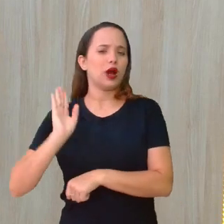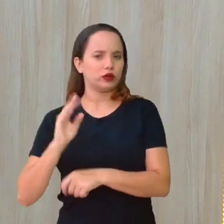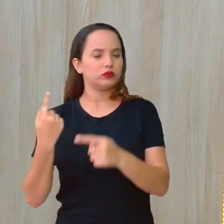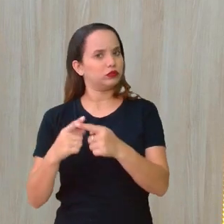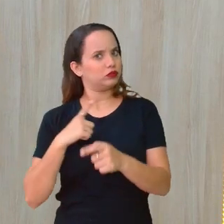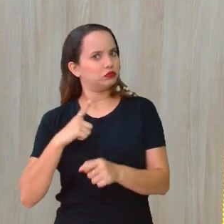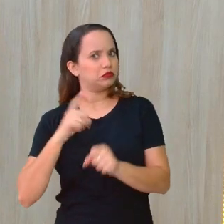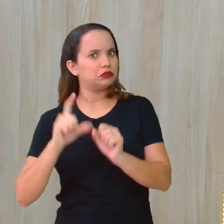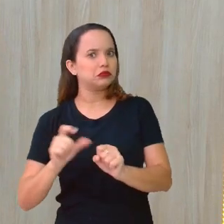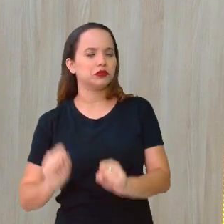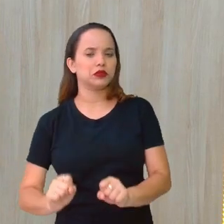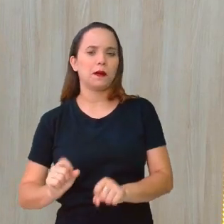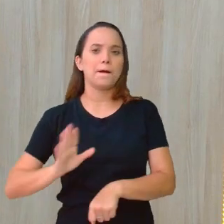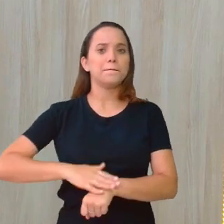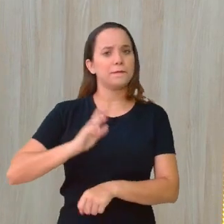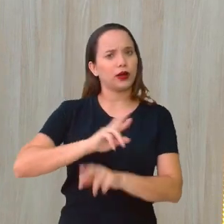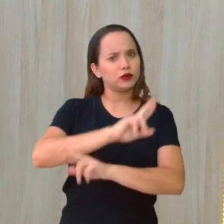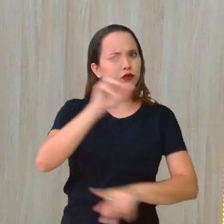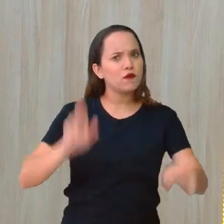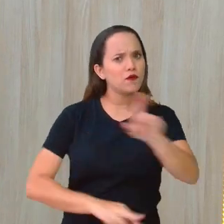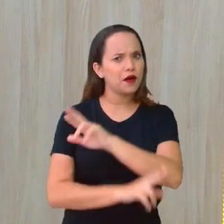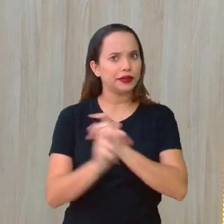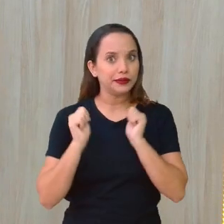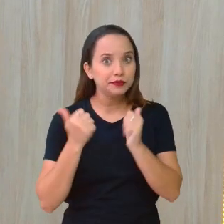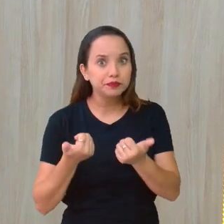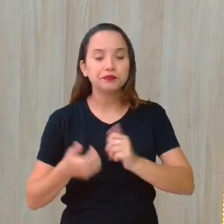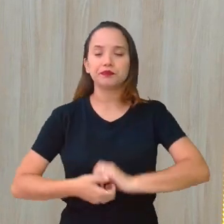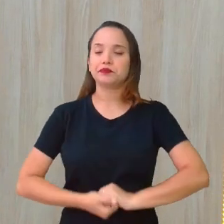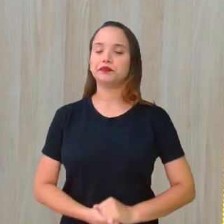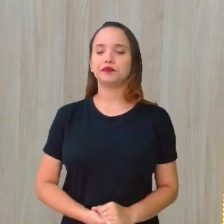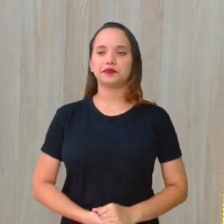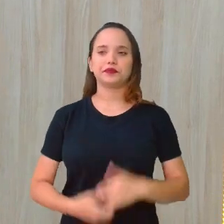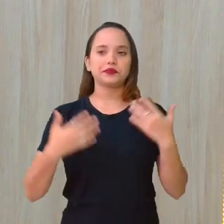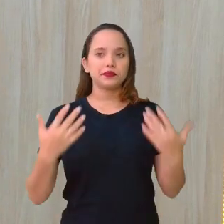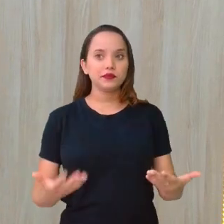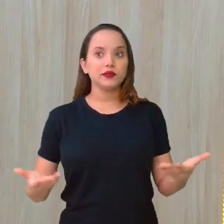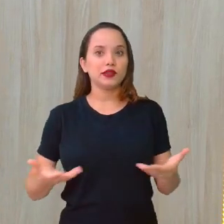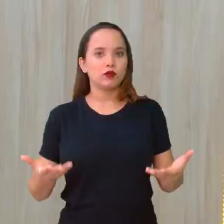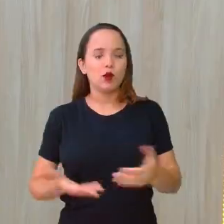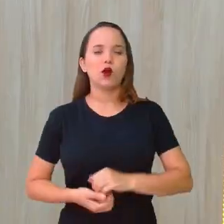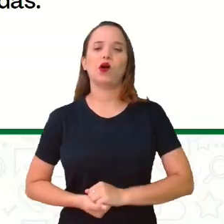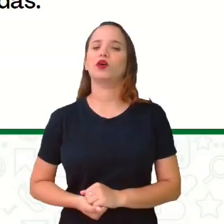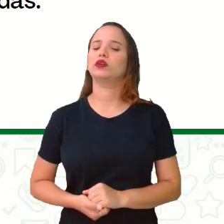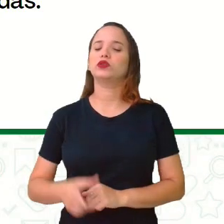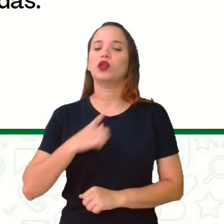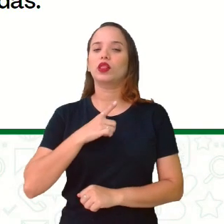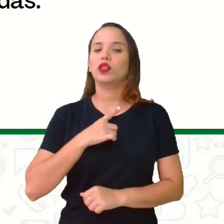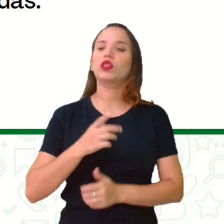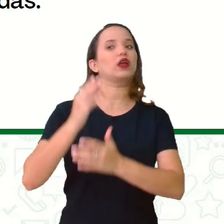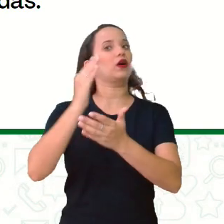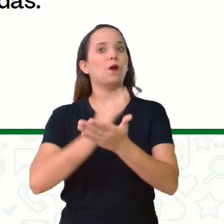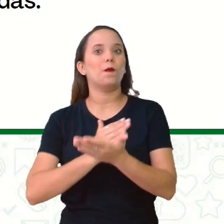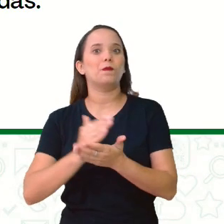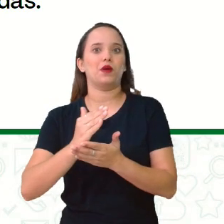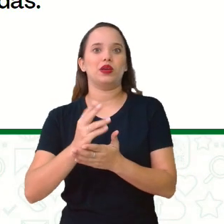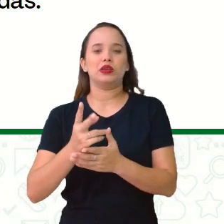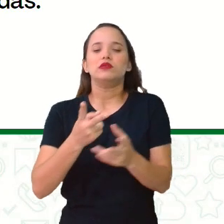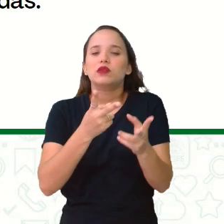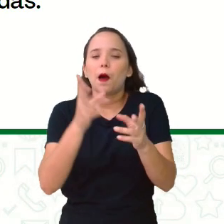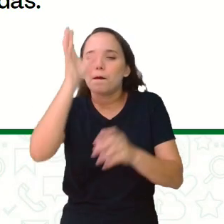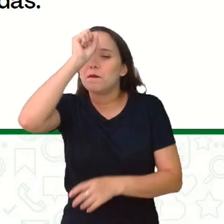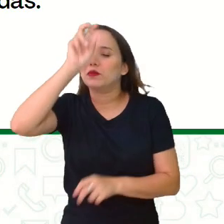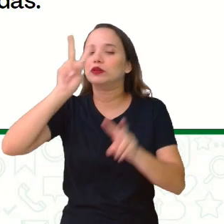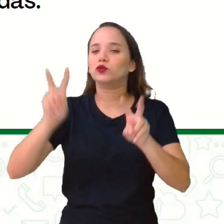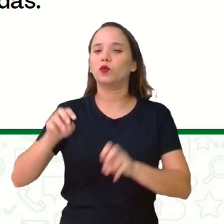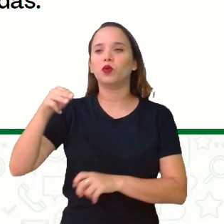diferentes materiais ali, não é verdade? Pois é. Então, nessa filtração, gente, aí a gente começa a ver aqui já um